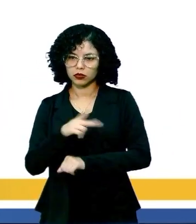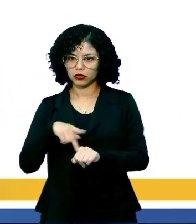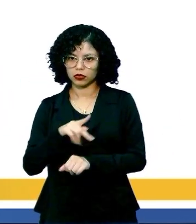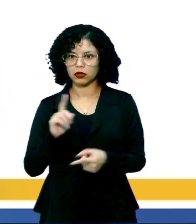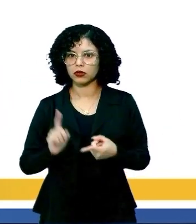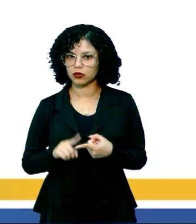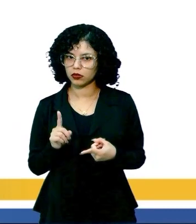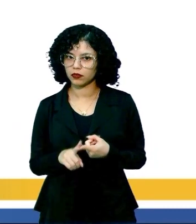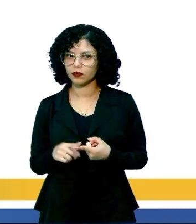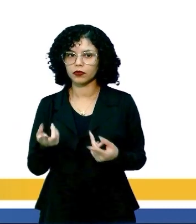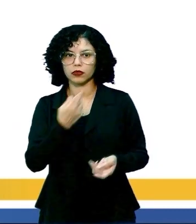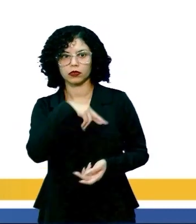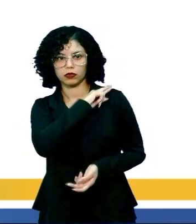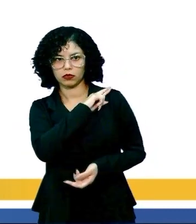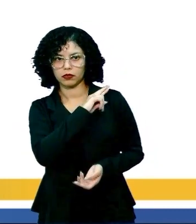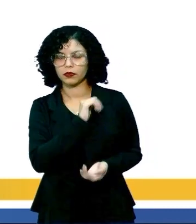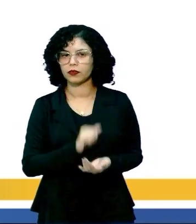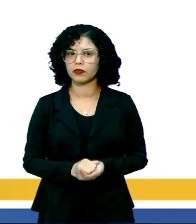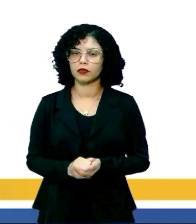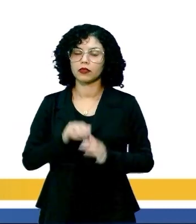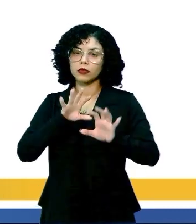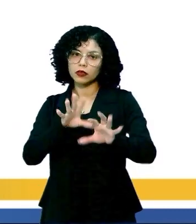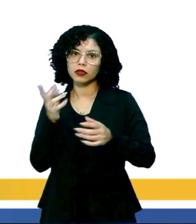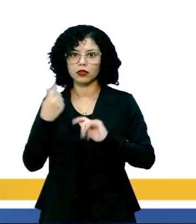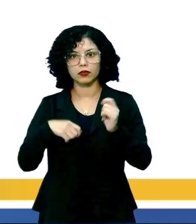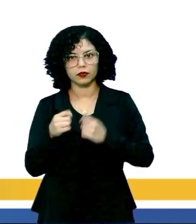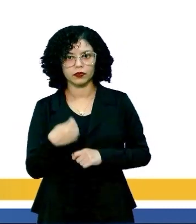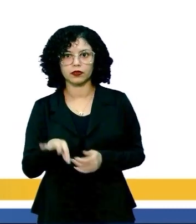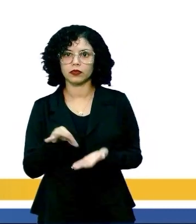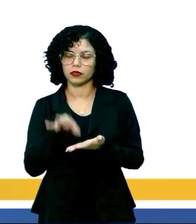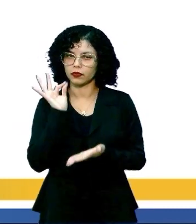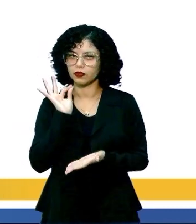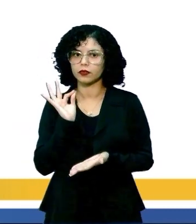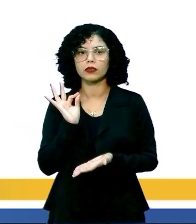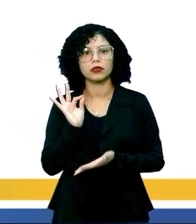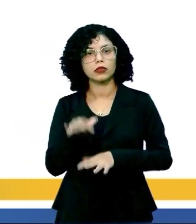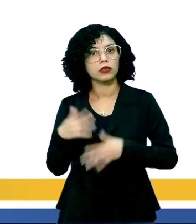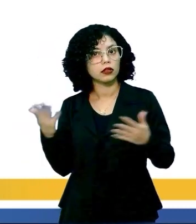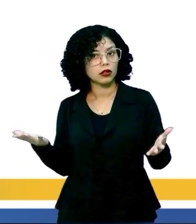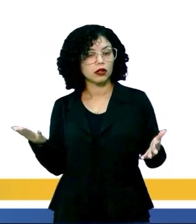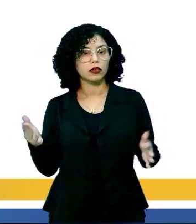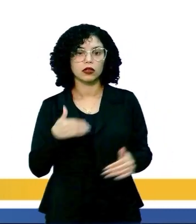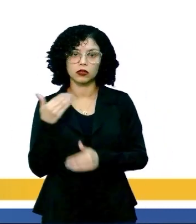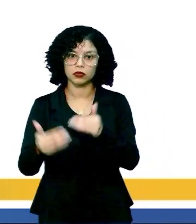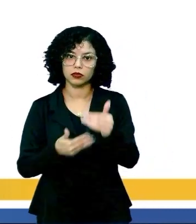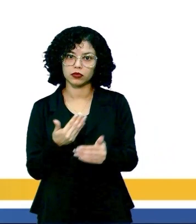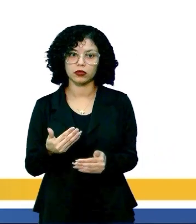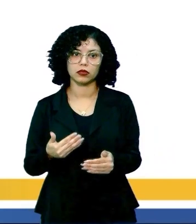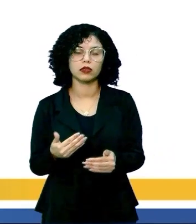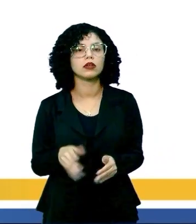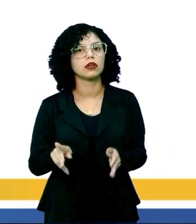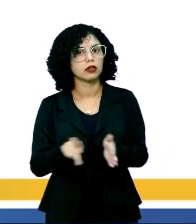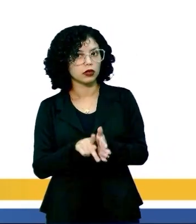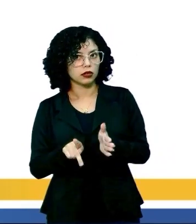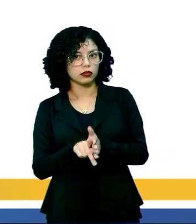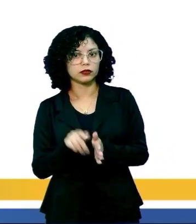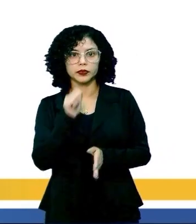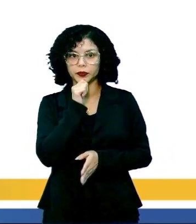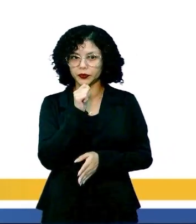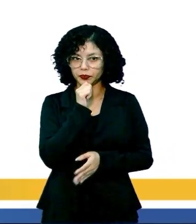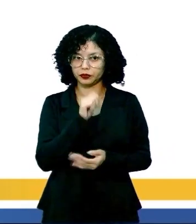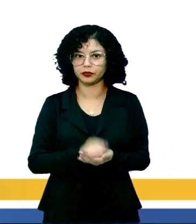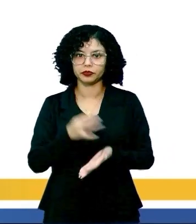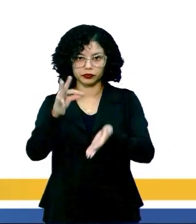porque eles eram os responsáveis por essa economia cafeeira. Tanto é que, durante o governo das oligarquias,